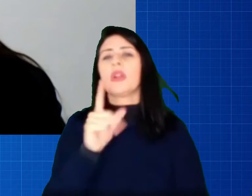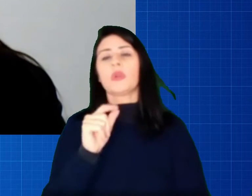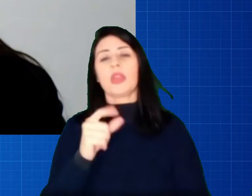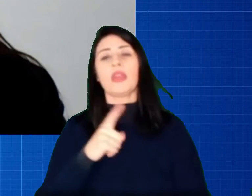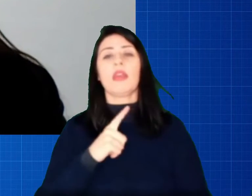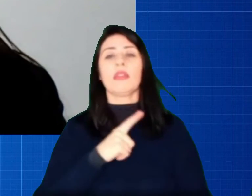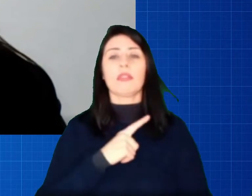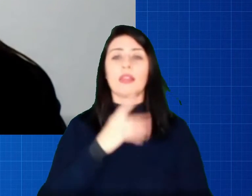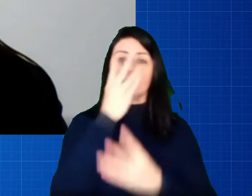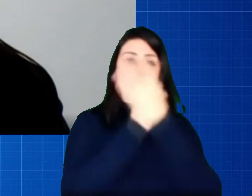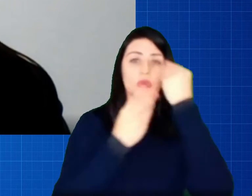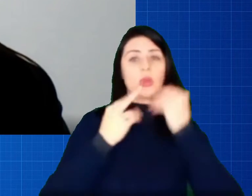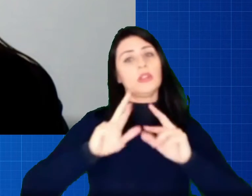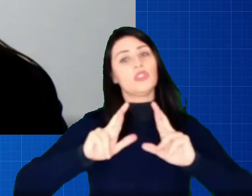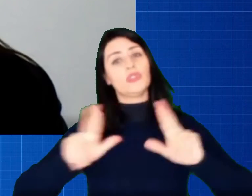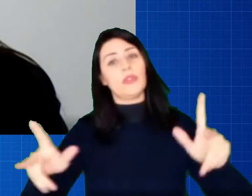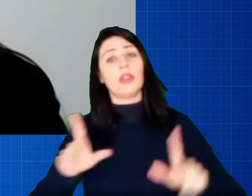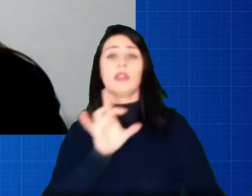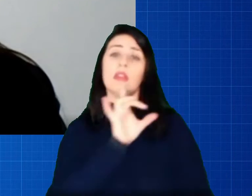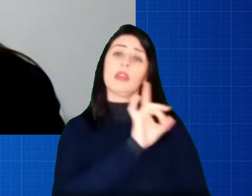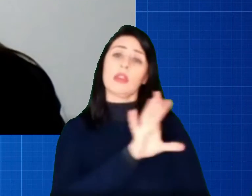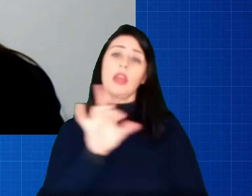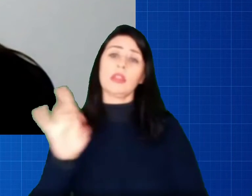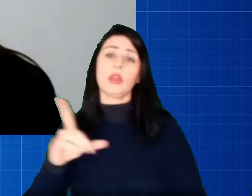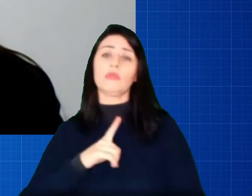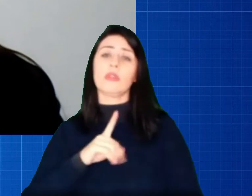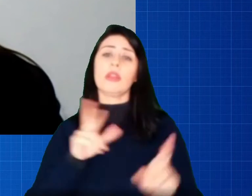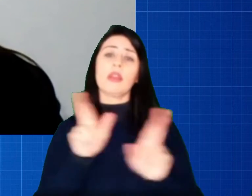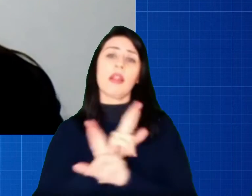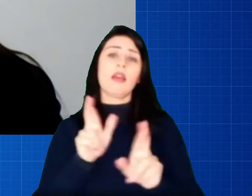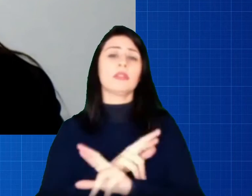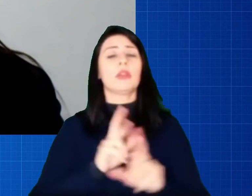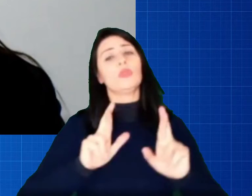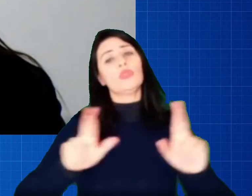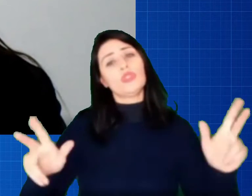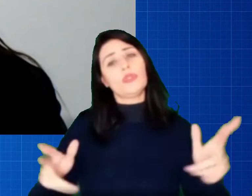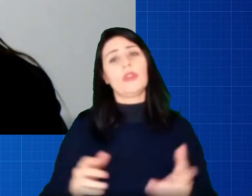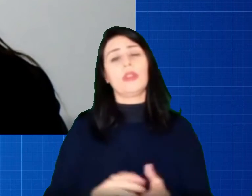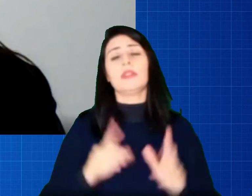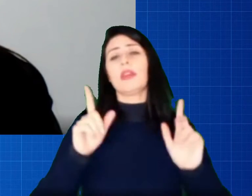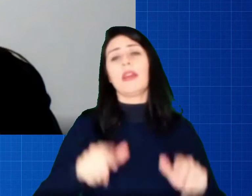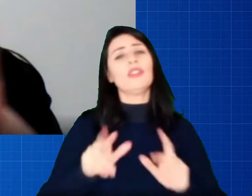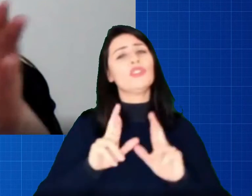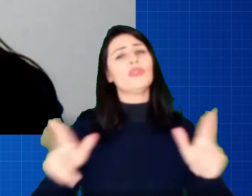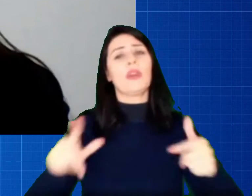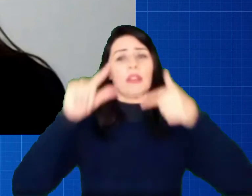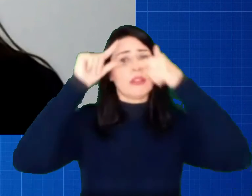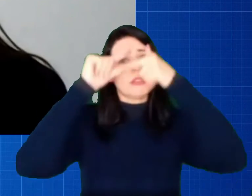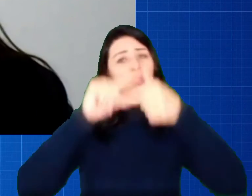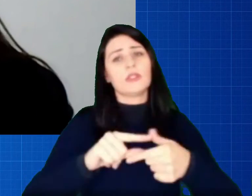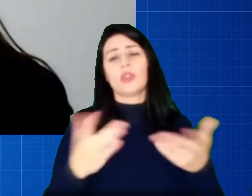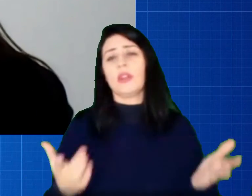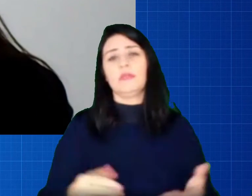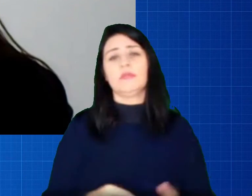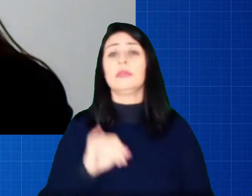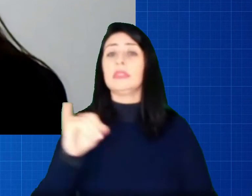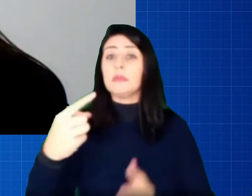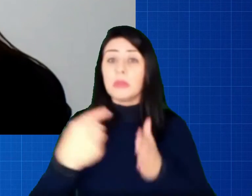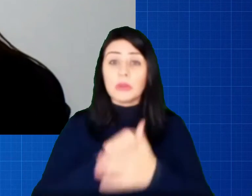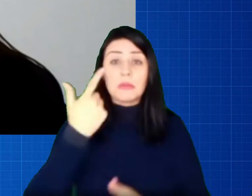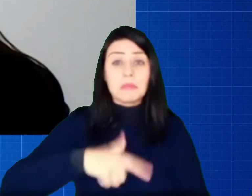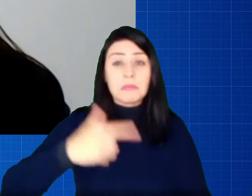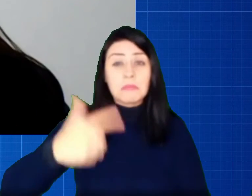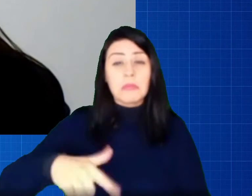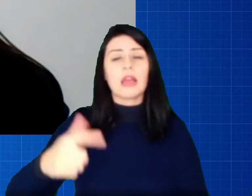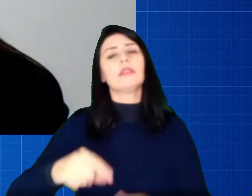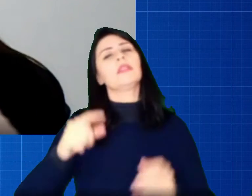pequena? Então, você não precisa dar detalhes, você não precisa explicar. Você apenas fala assim, olha, a gente tem sexualidades diferentes, cada um tem uma relação diferente. É